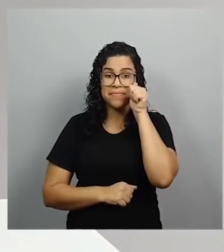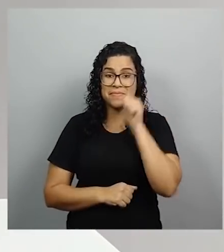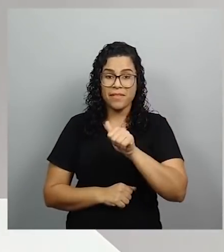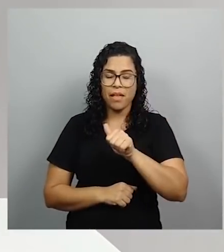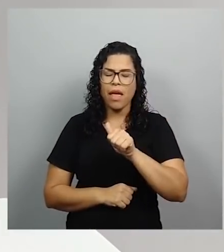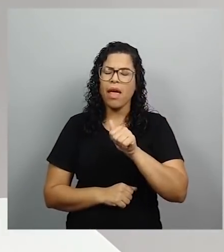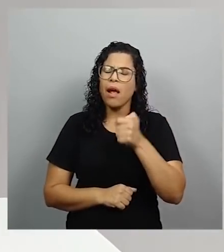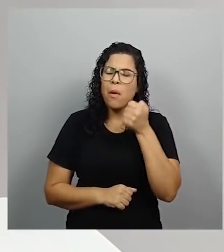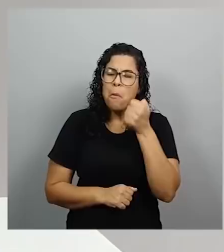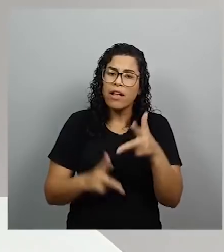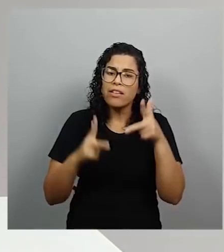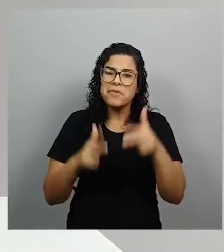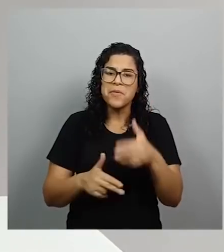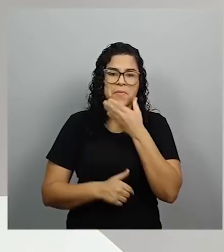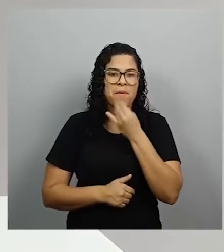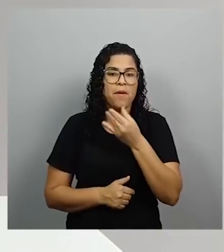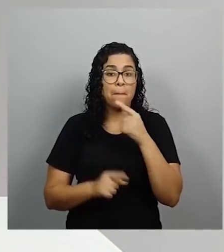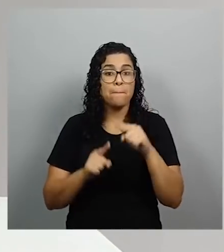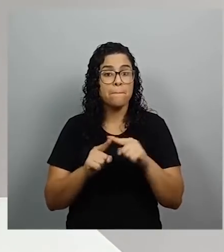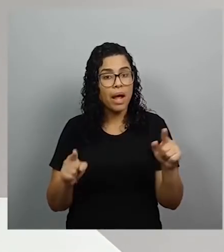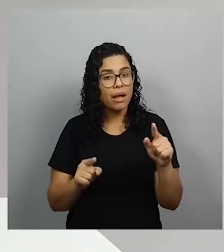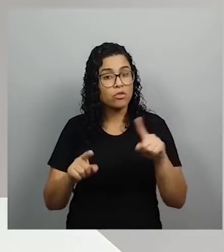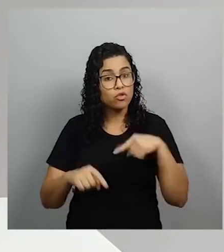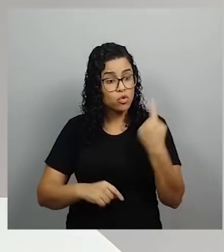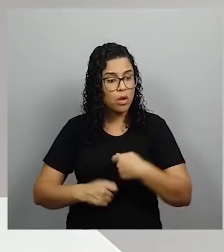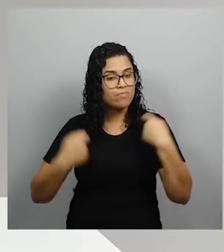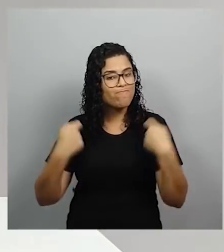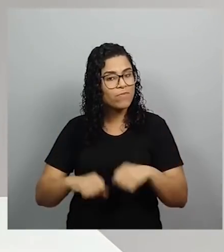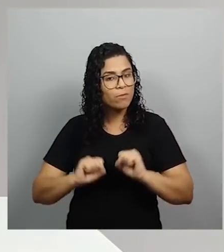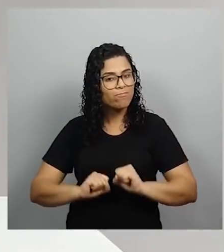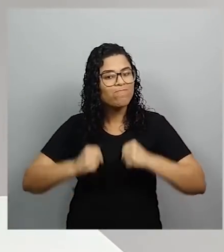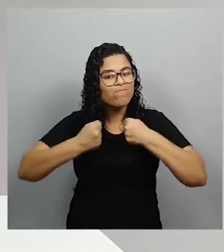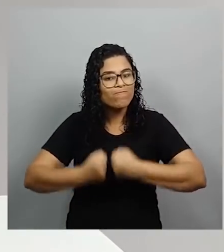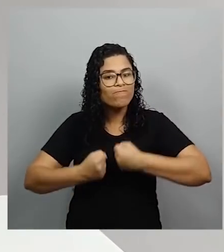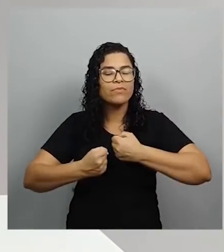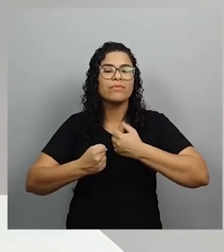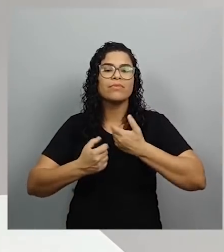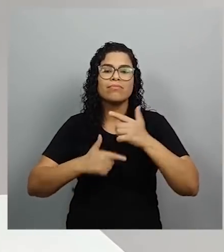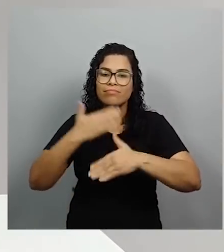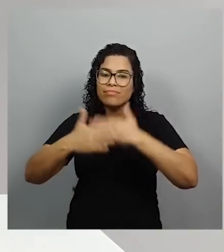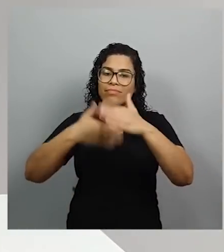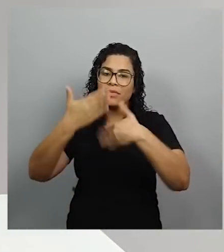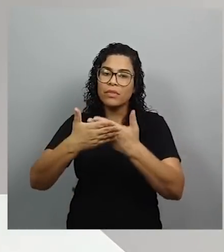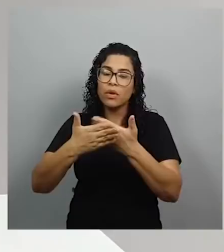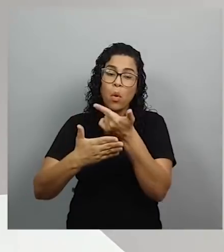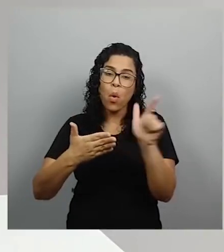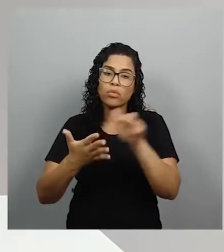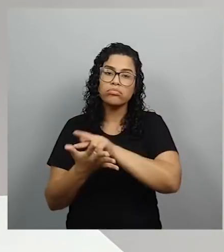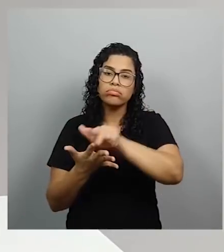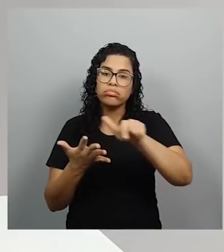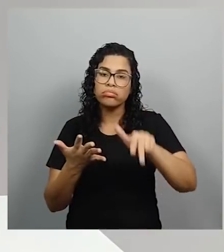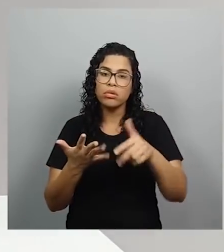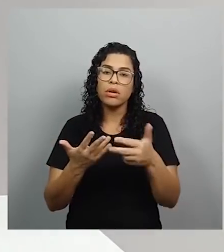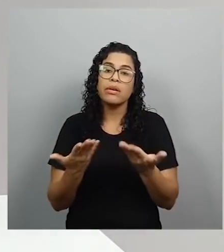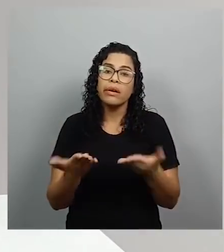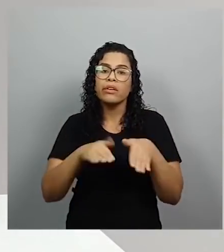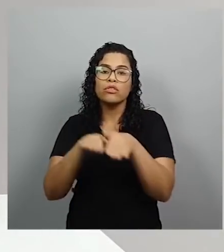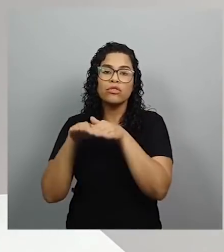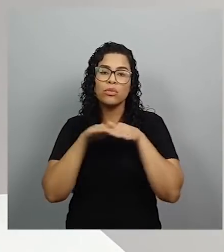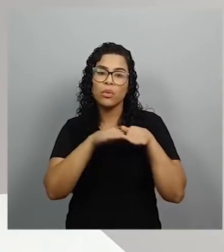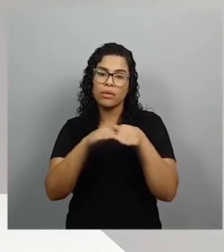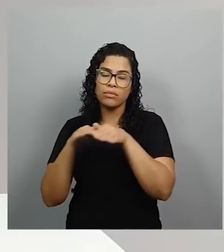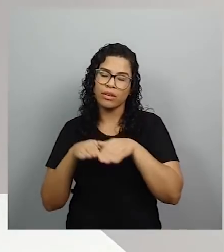ao masculino nos Jogos Olímpicos, mas ainda temos muito a avançar em vários outros aspectos quando pensamos sobre a igualdade de